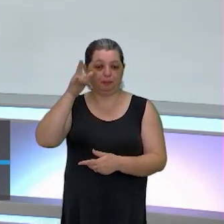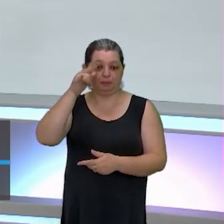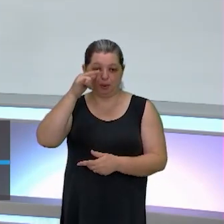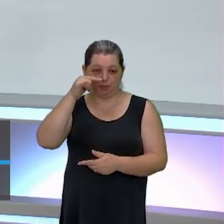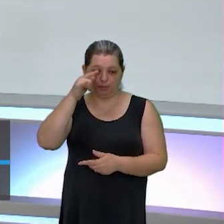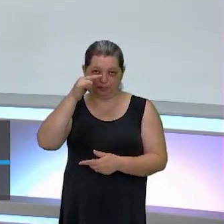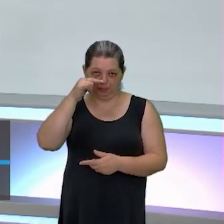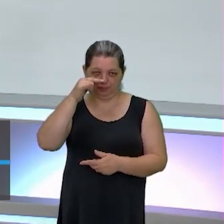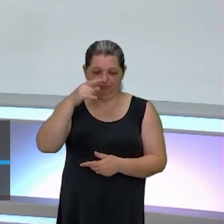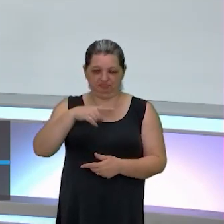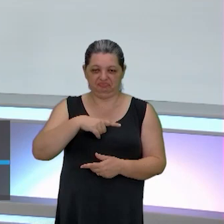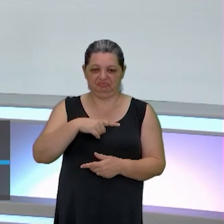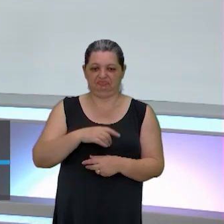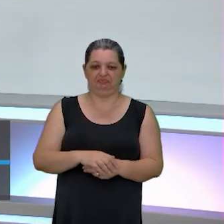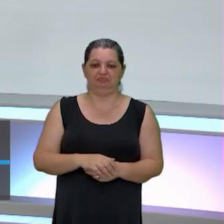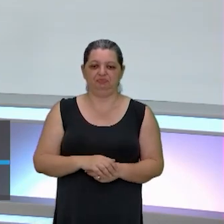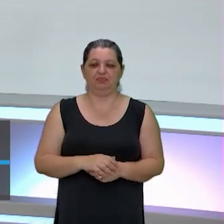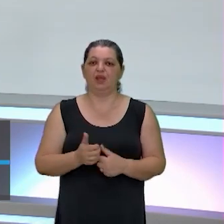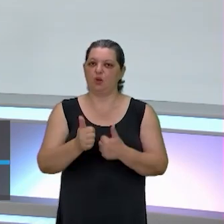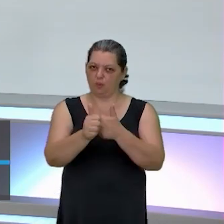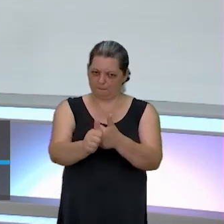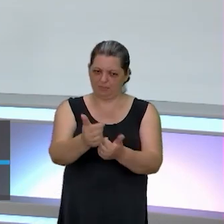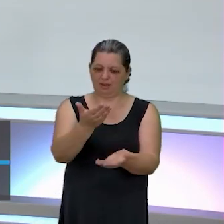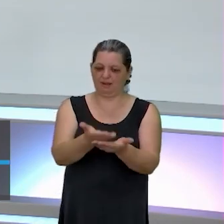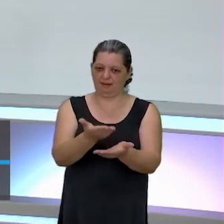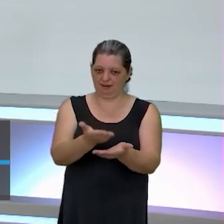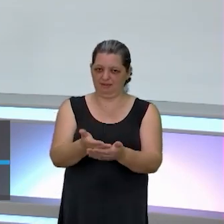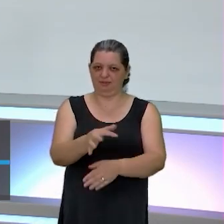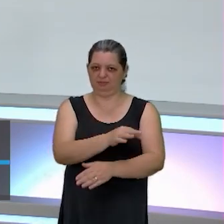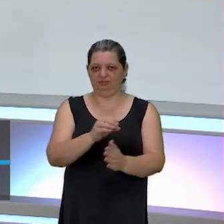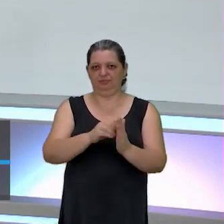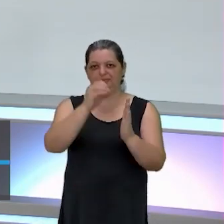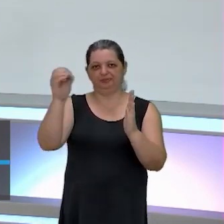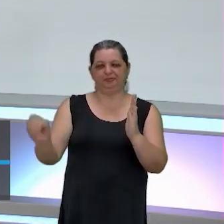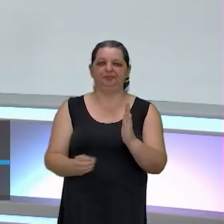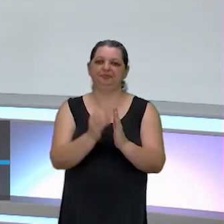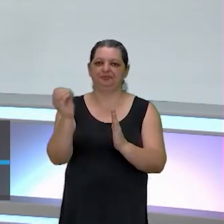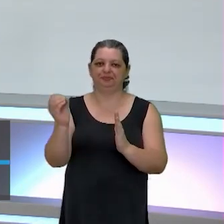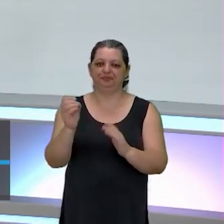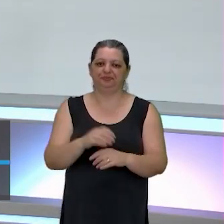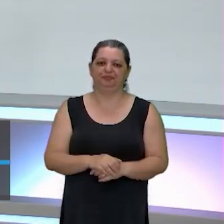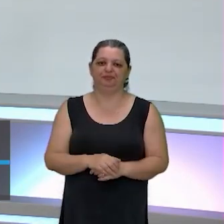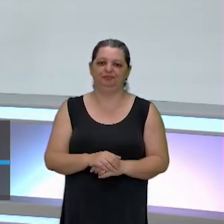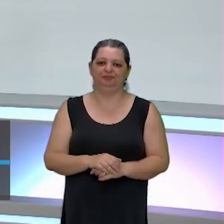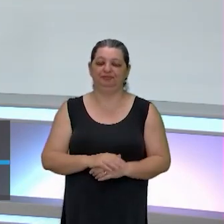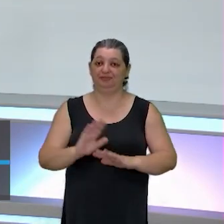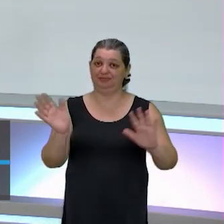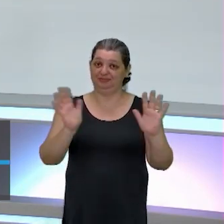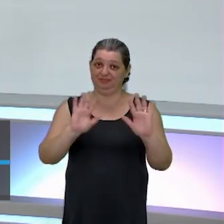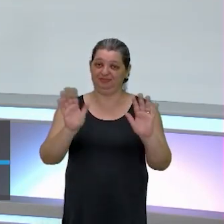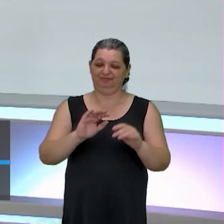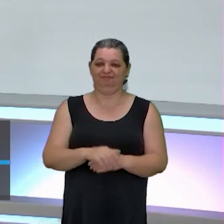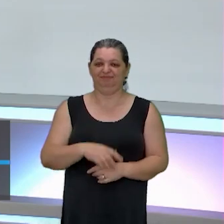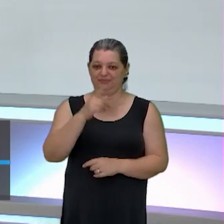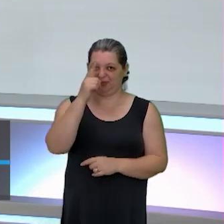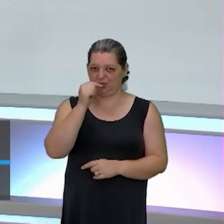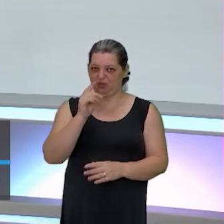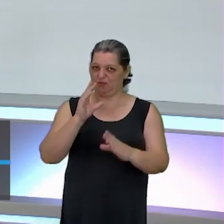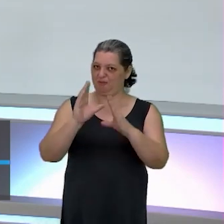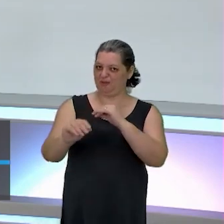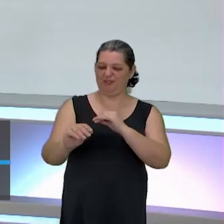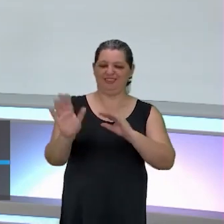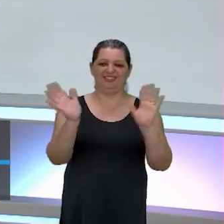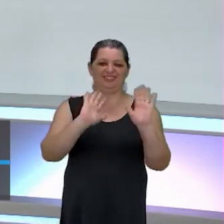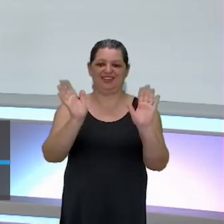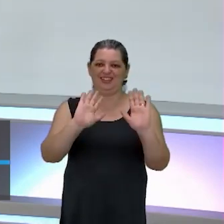rouba Giba física acompanha nessas aulas de física no centro de Minas e show bruxo tá indo